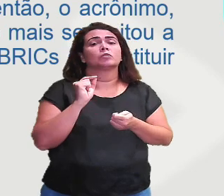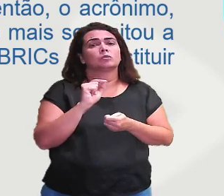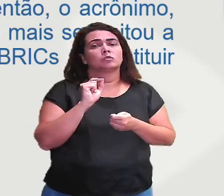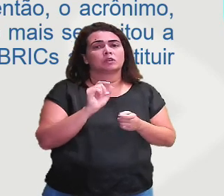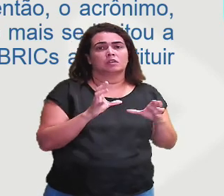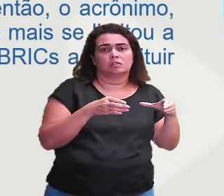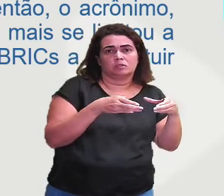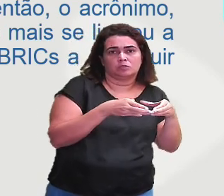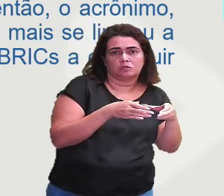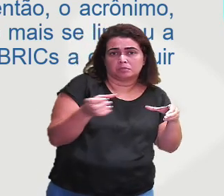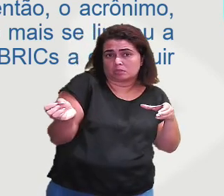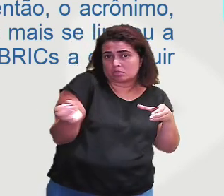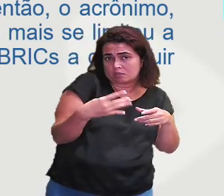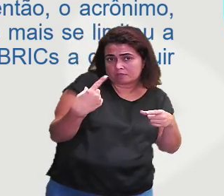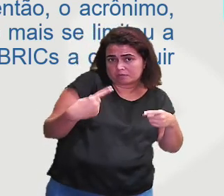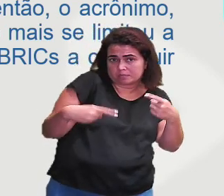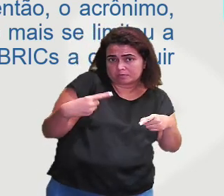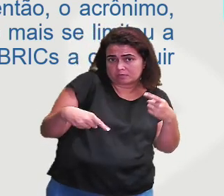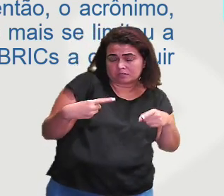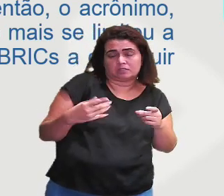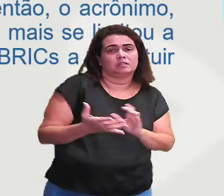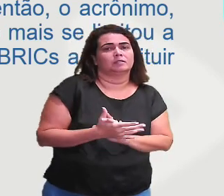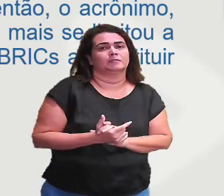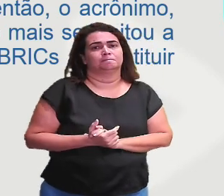nova entidade política diplomática.